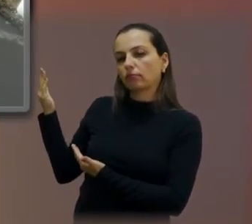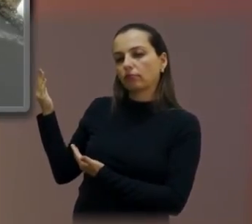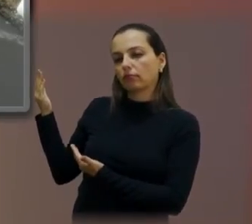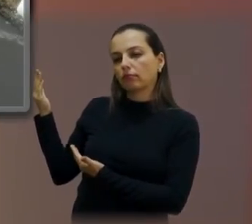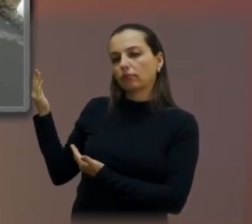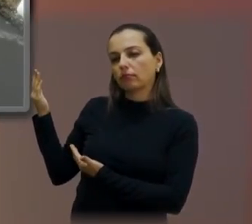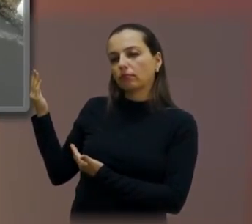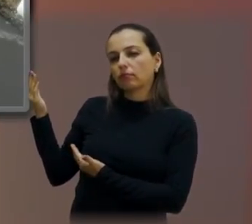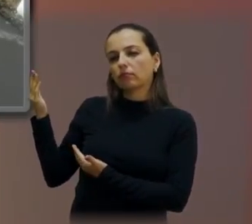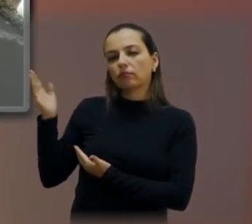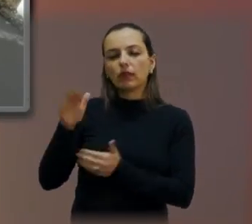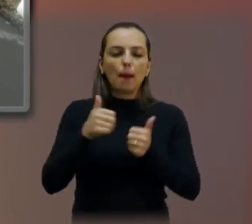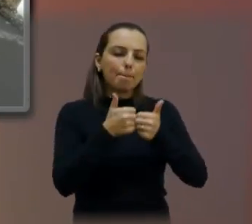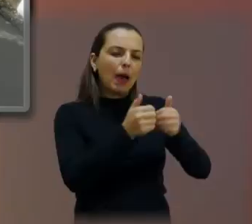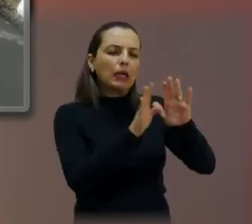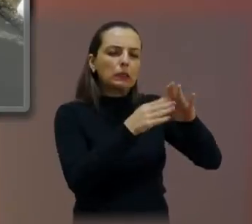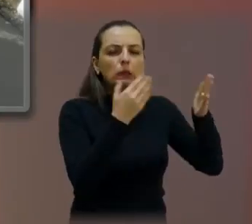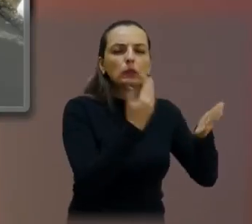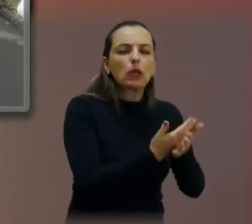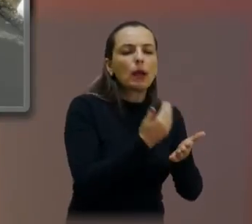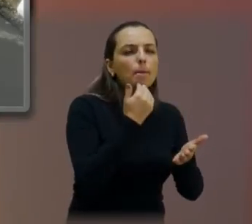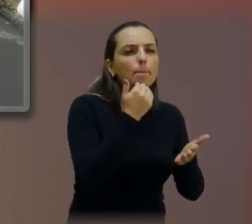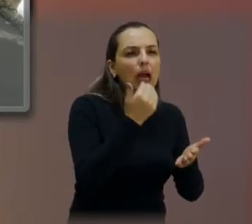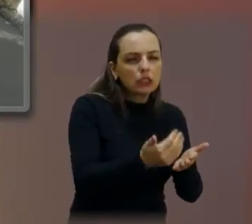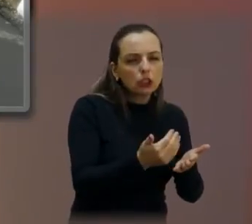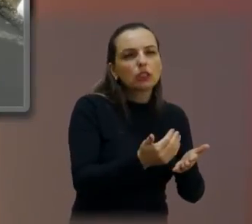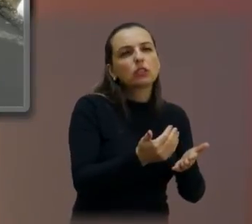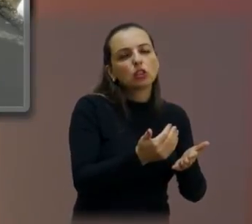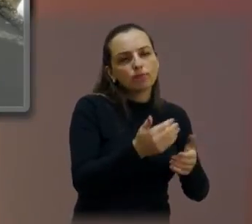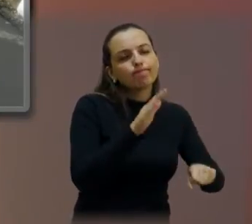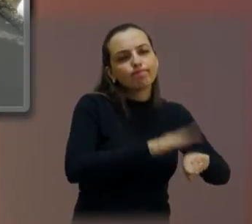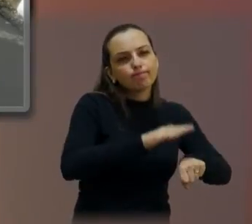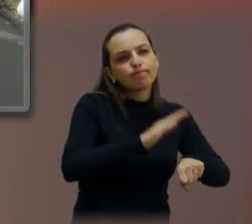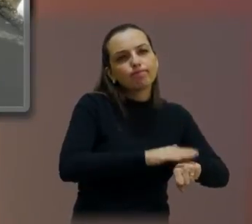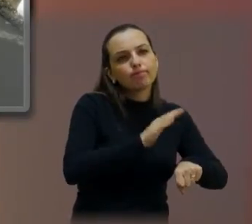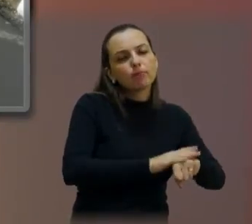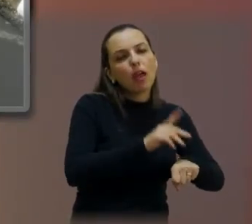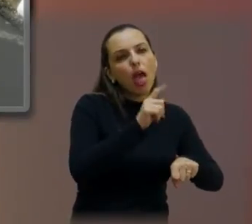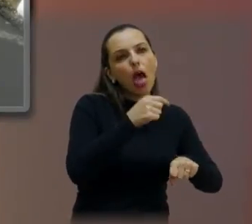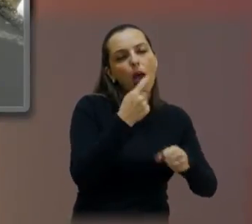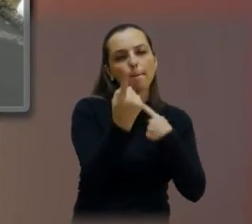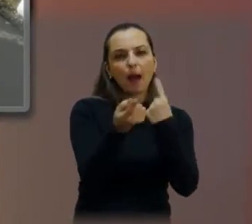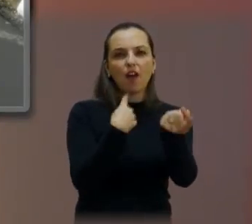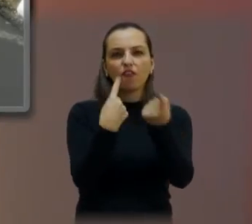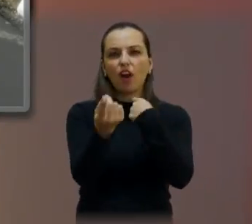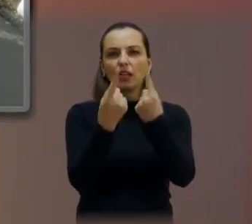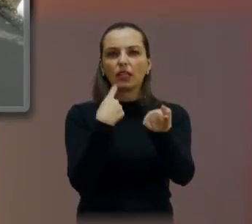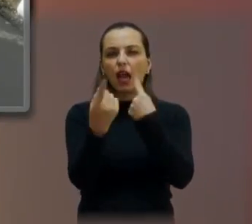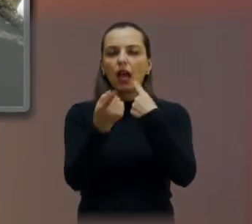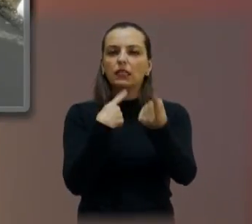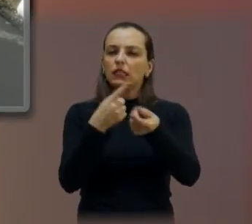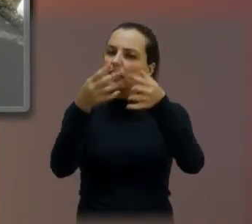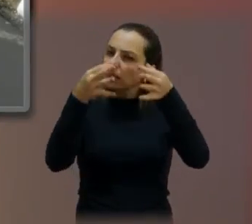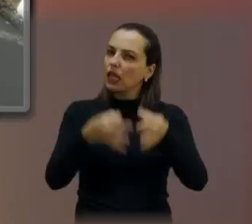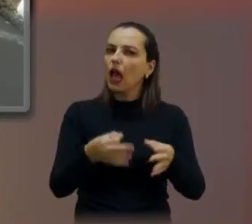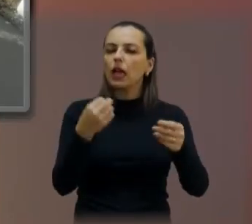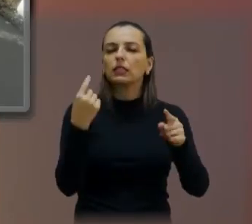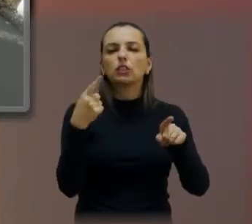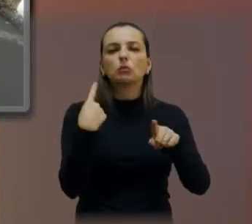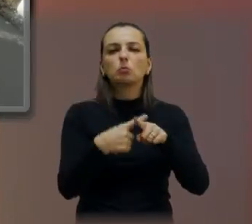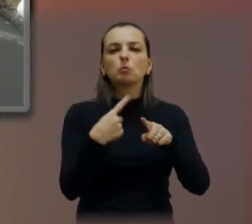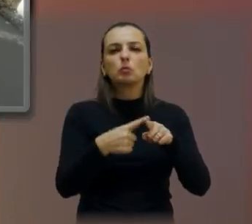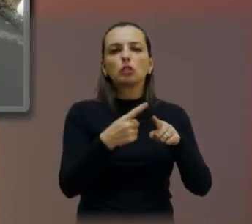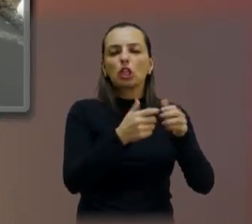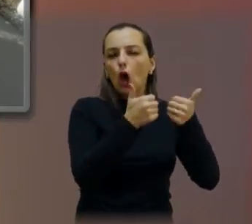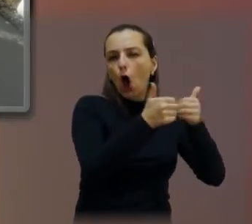a parte da escola, a pedido do nosso gabinete, há 2 anos atrás, se tornou mão única, porque ali param ônibus de escola, ali